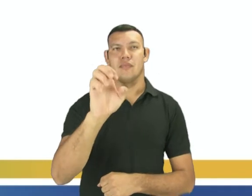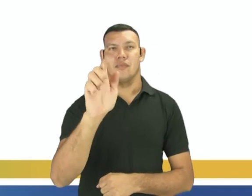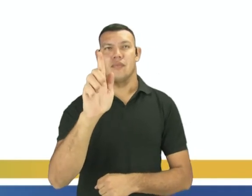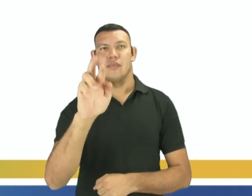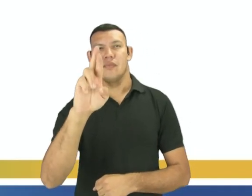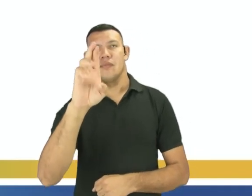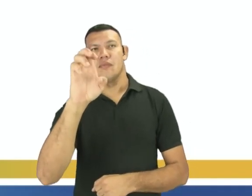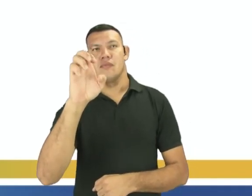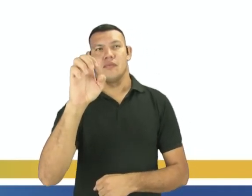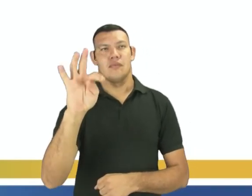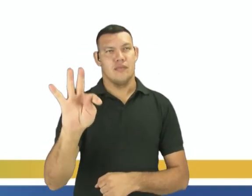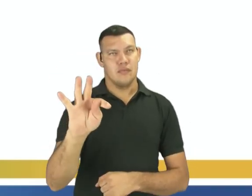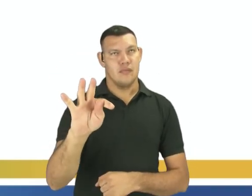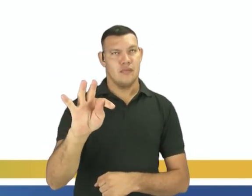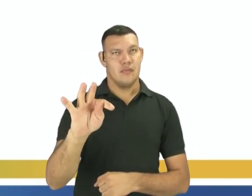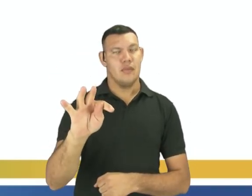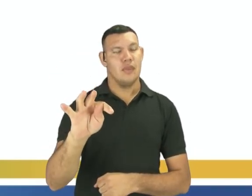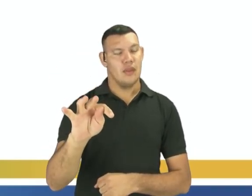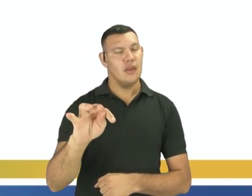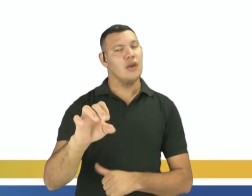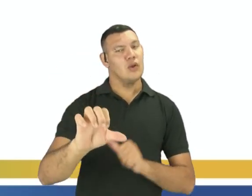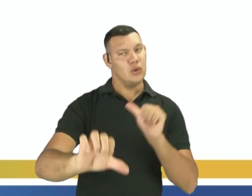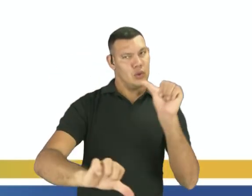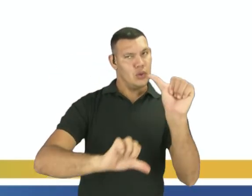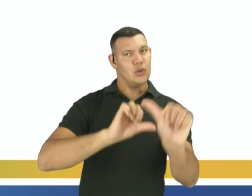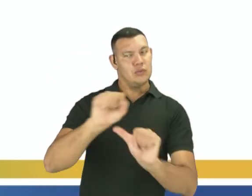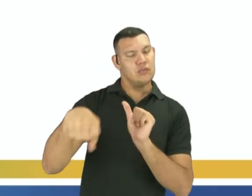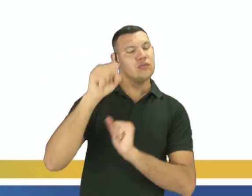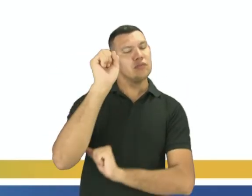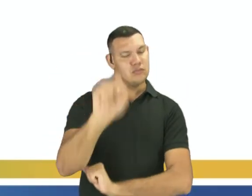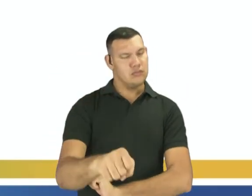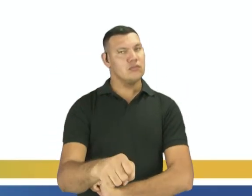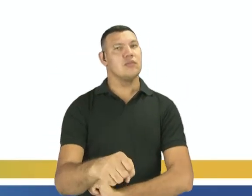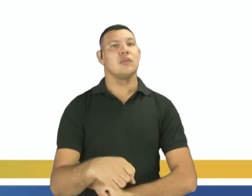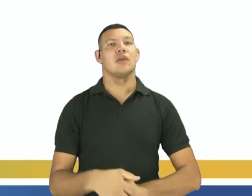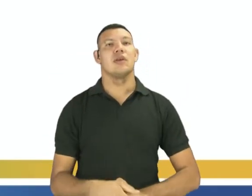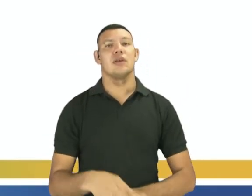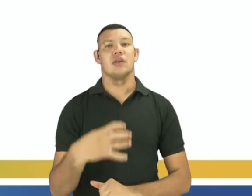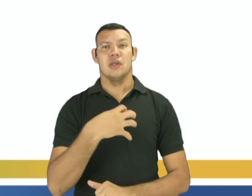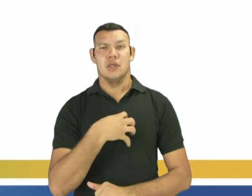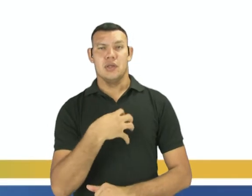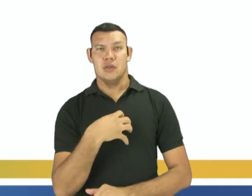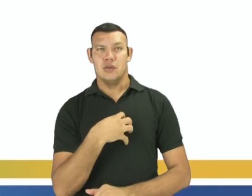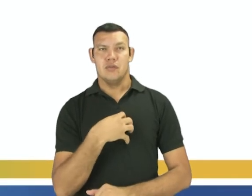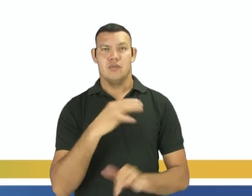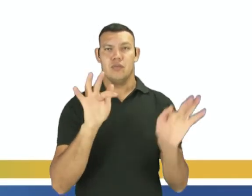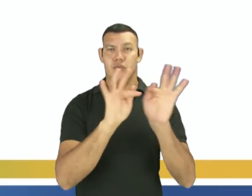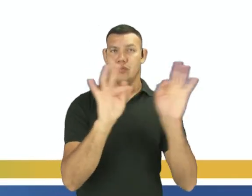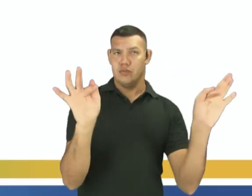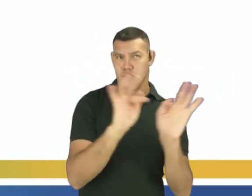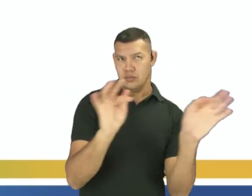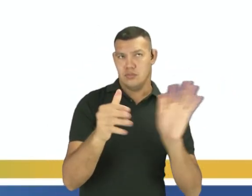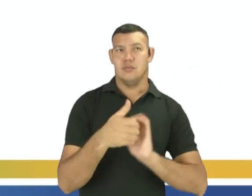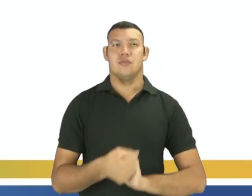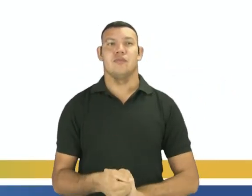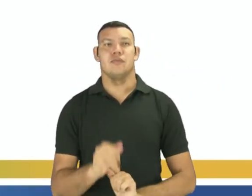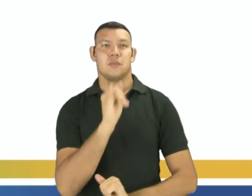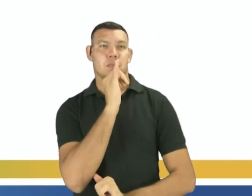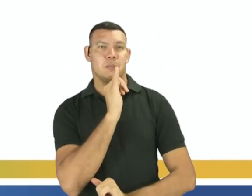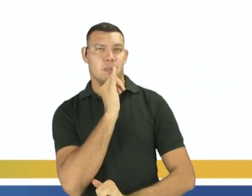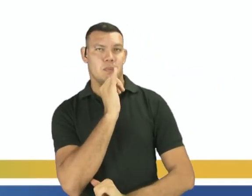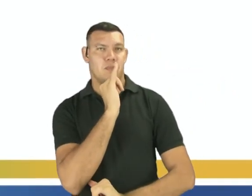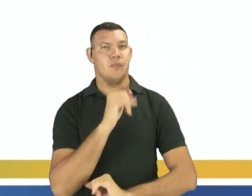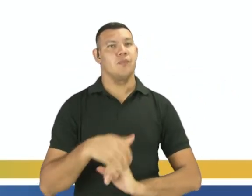verbo stop. Stop to smoke. Usei o próximo verbo no infinitivo.